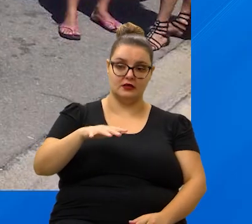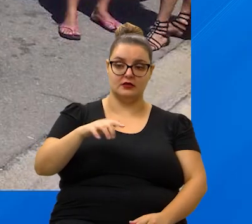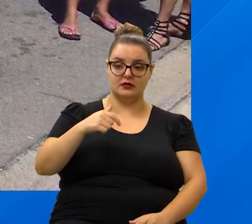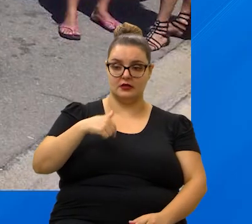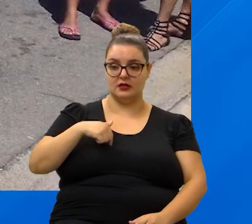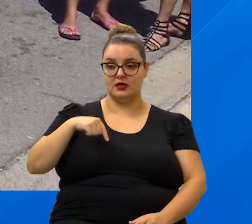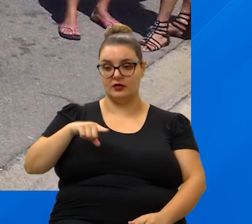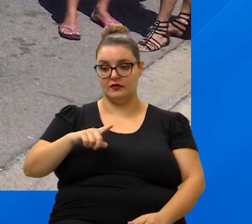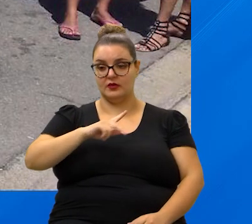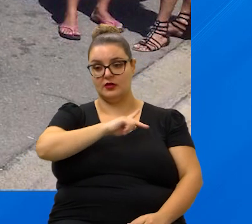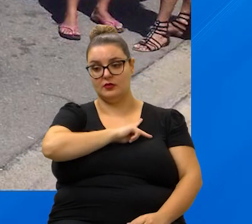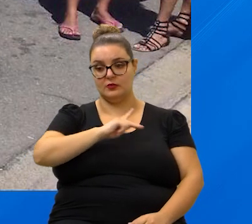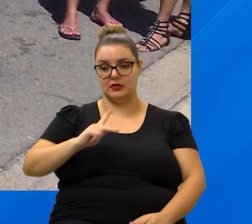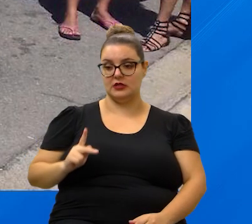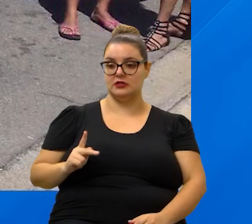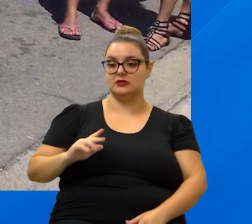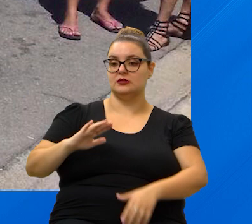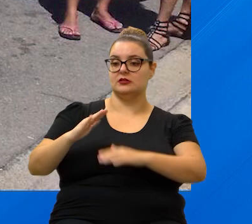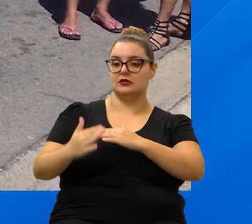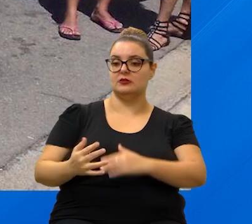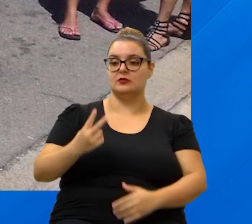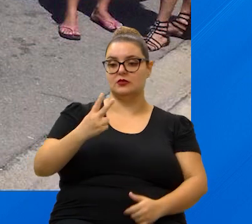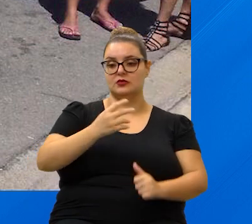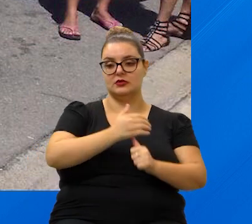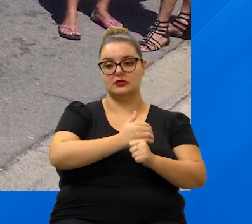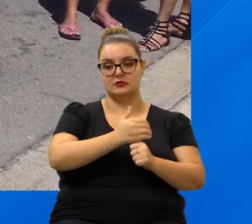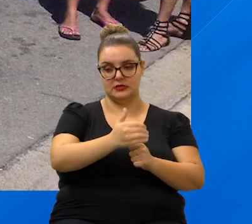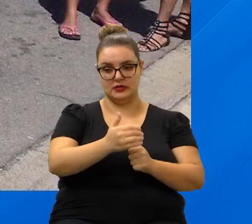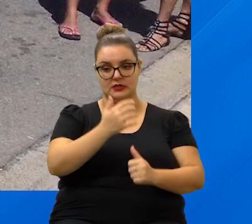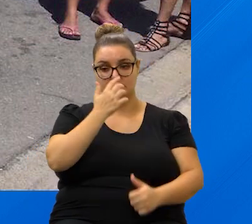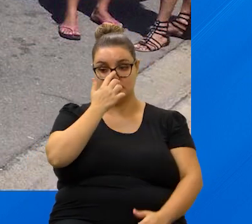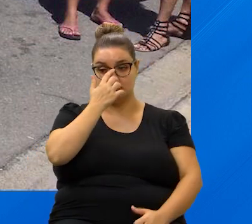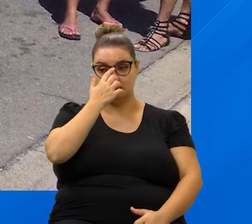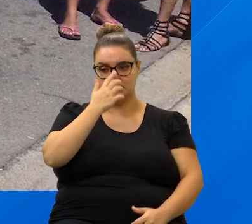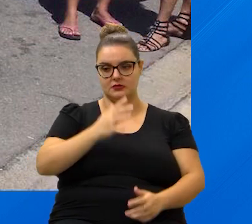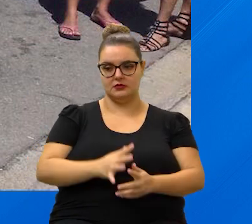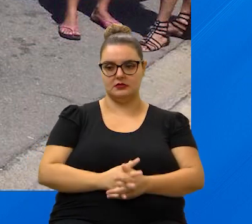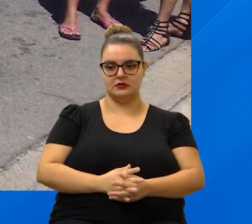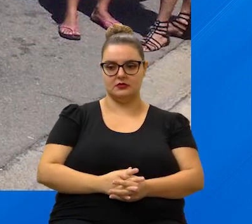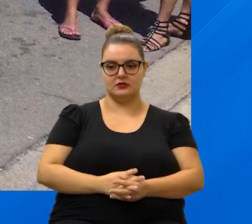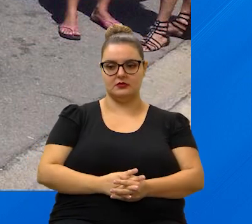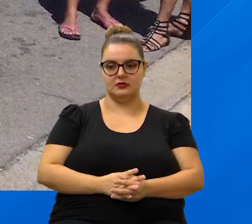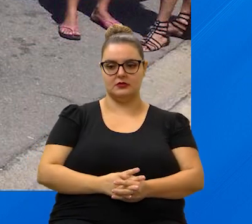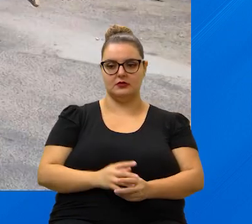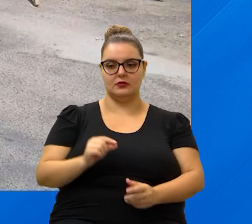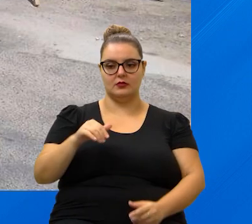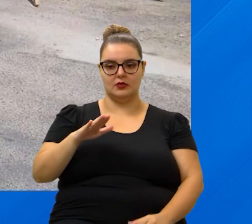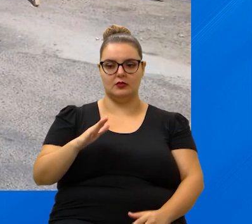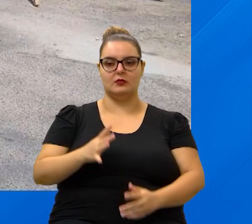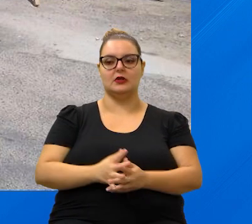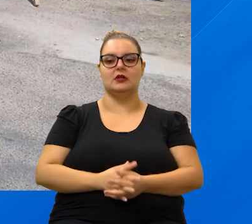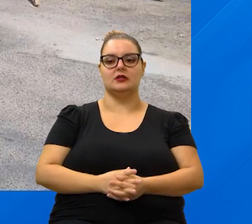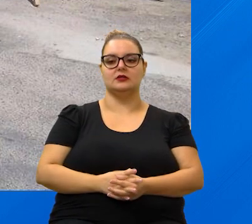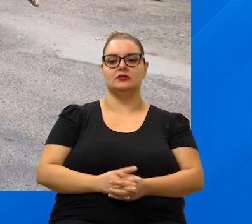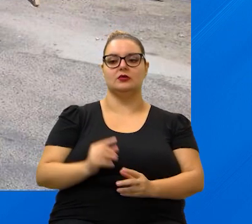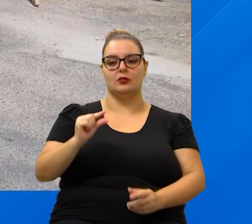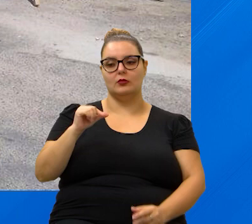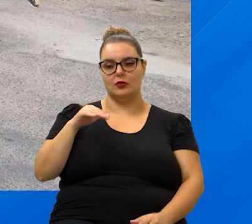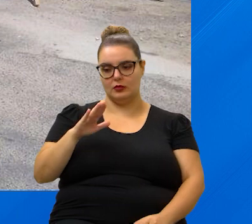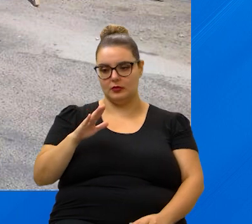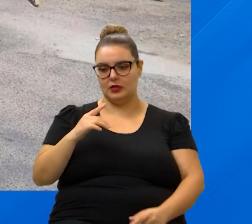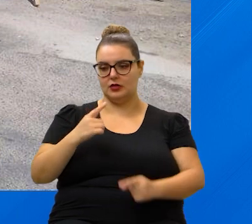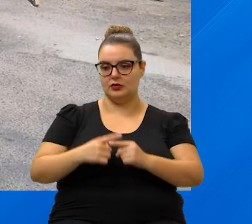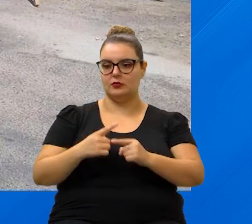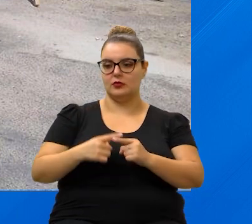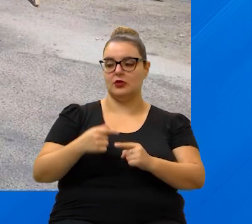eu fui presidente do bairro por dois mandatos na verdade foi um pouco mais isso na verdade foi um pouco mais